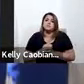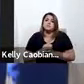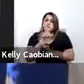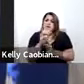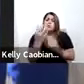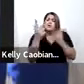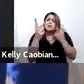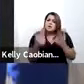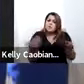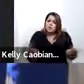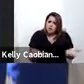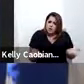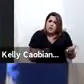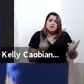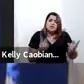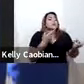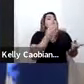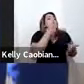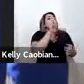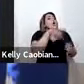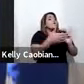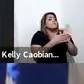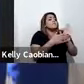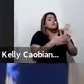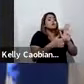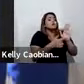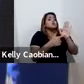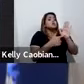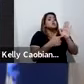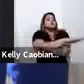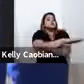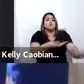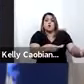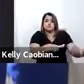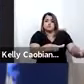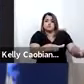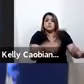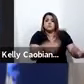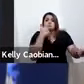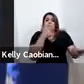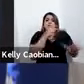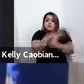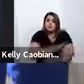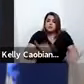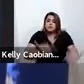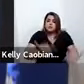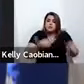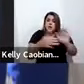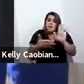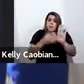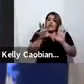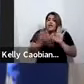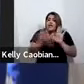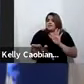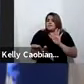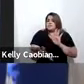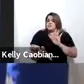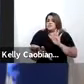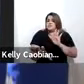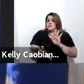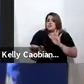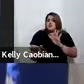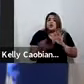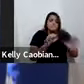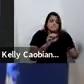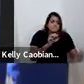colocaram tudo no mesmo bolo, dizendo o seguinte: a proposta é essa, não pode modificar uma vírgula, e